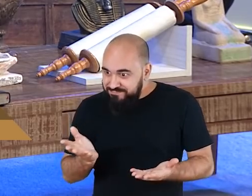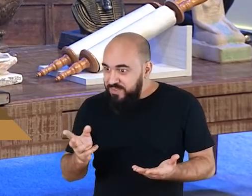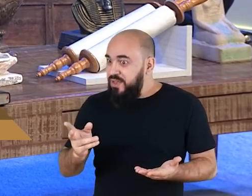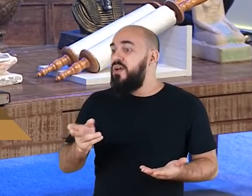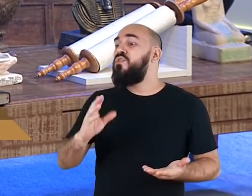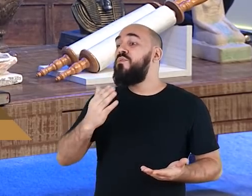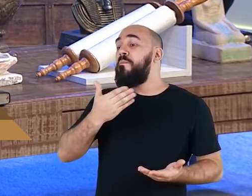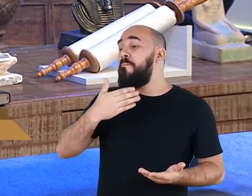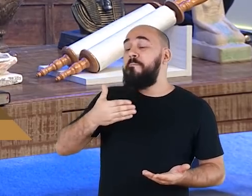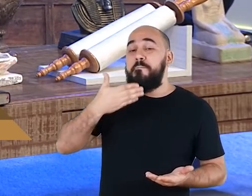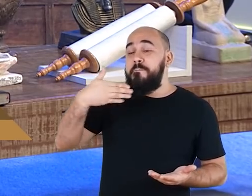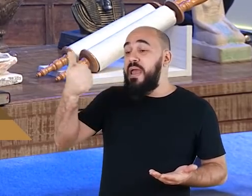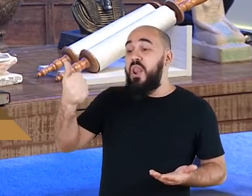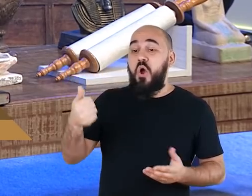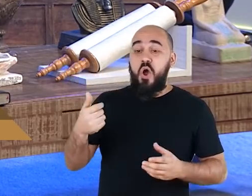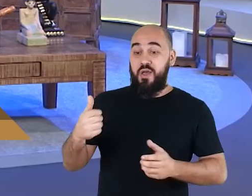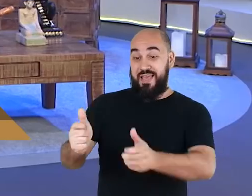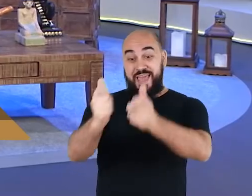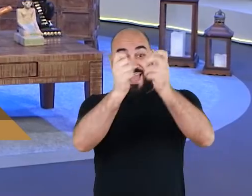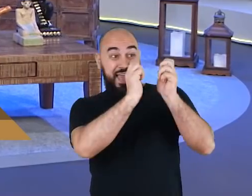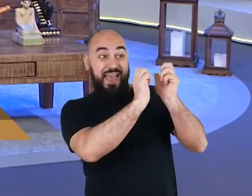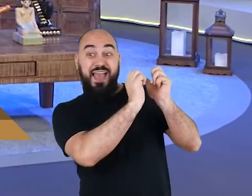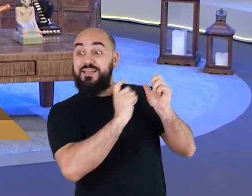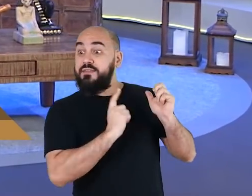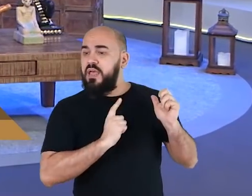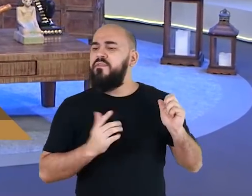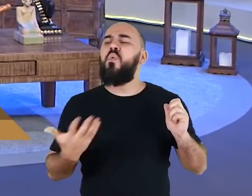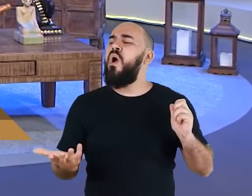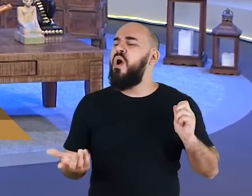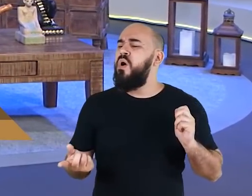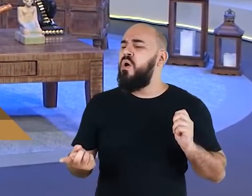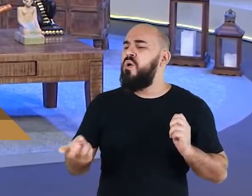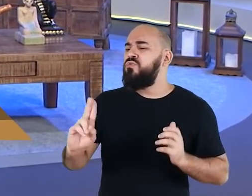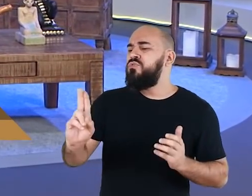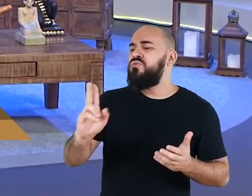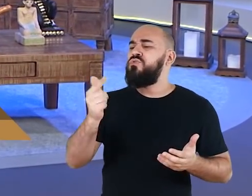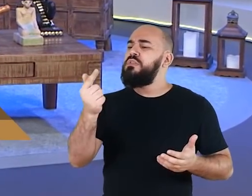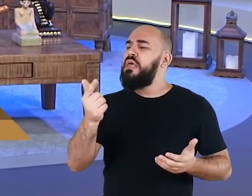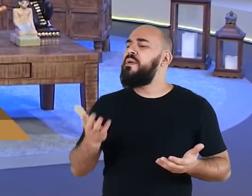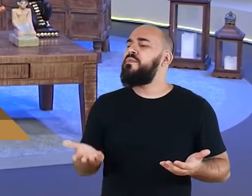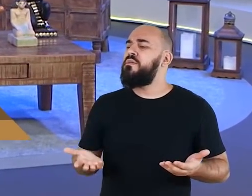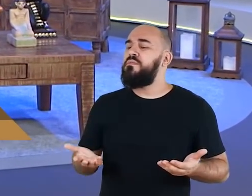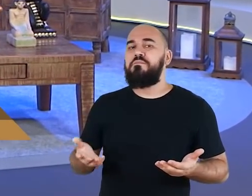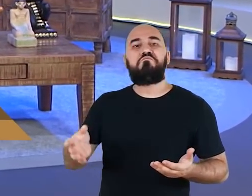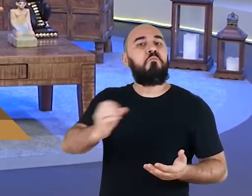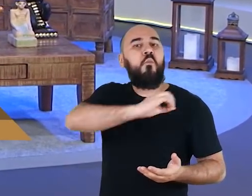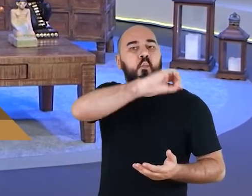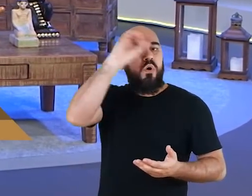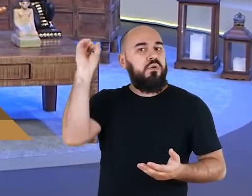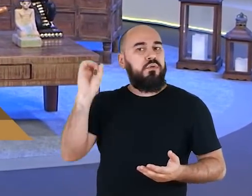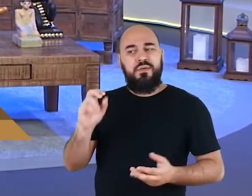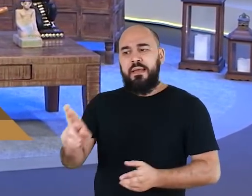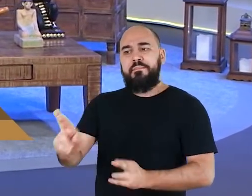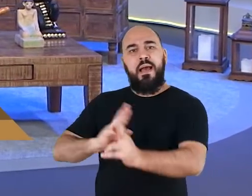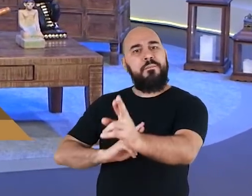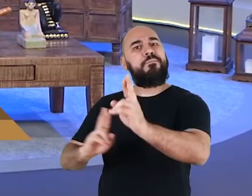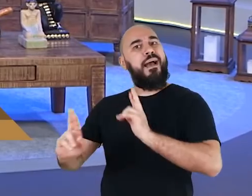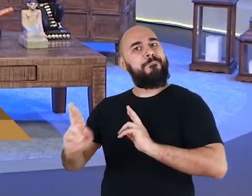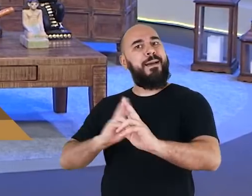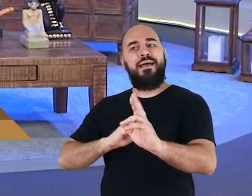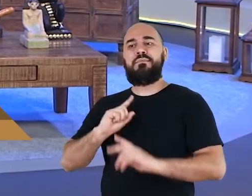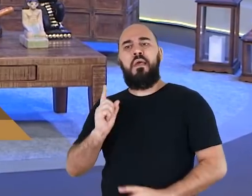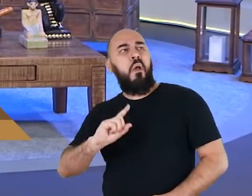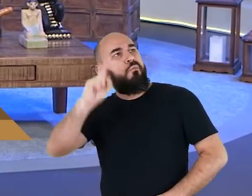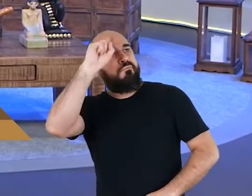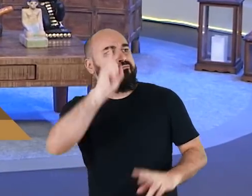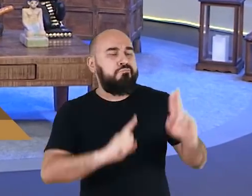Ninguém soube dizer. Depois de fazer várias perguntas parecidas com esta, e sempre receber respostas do tipo não, não